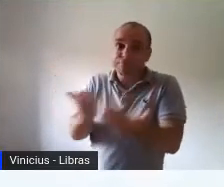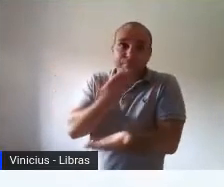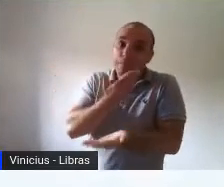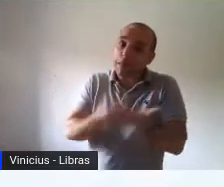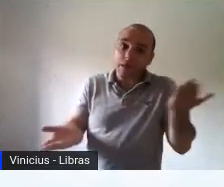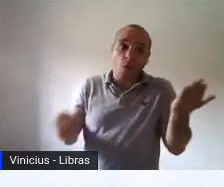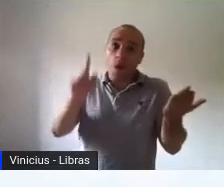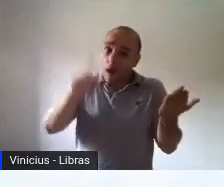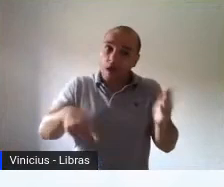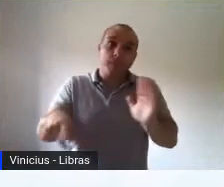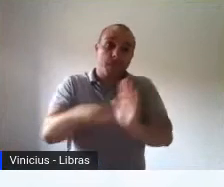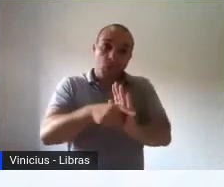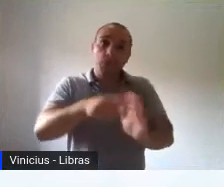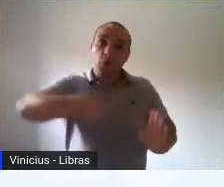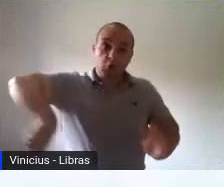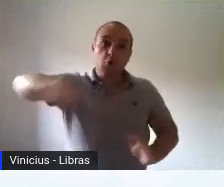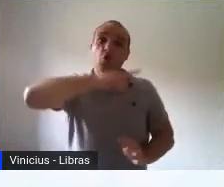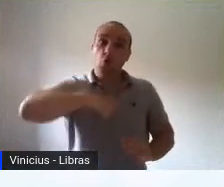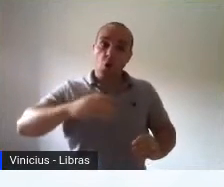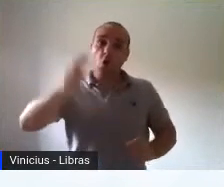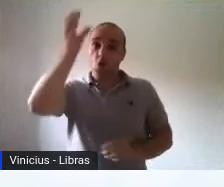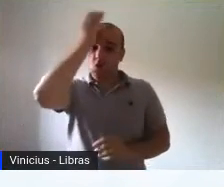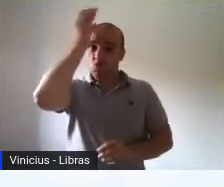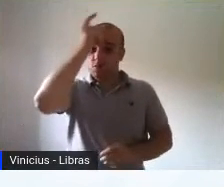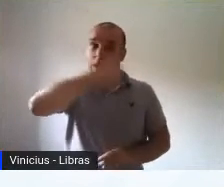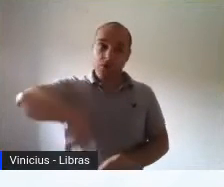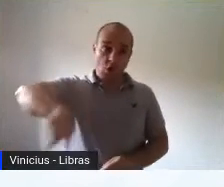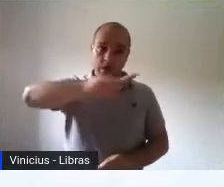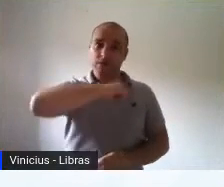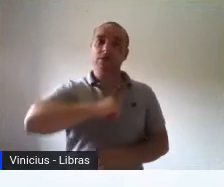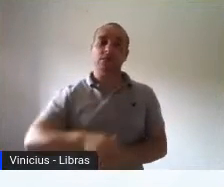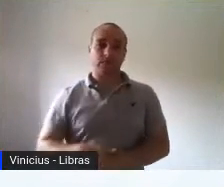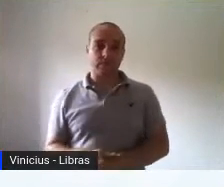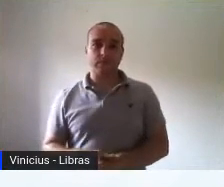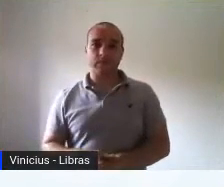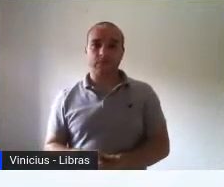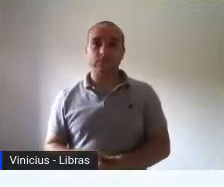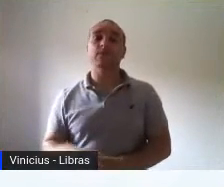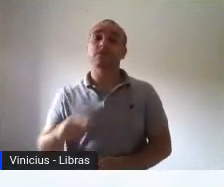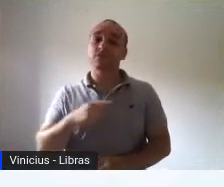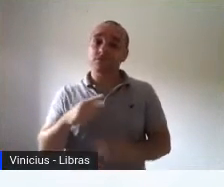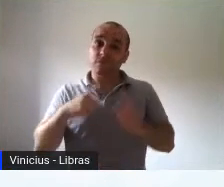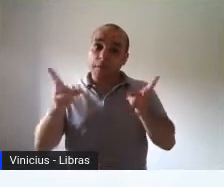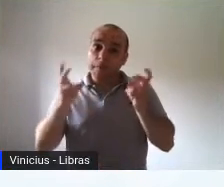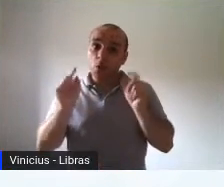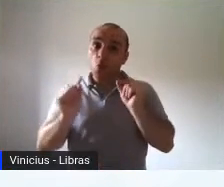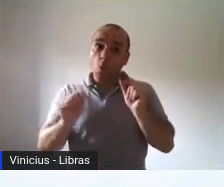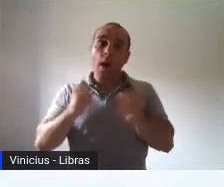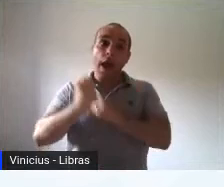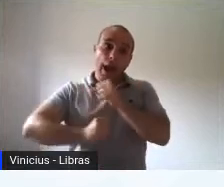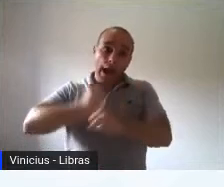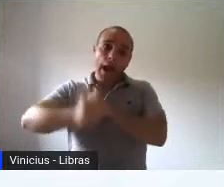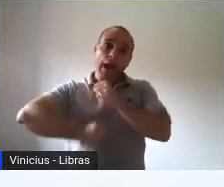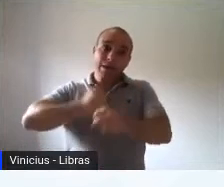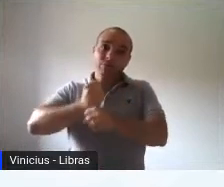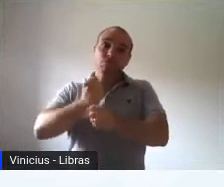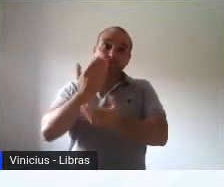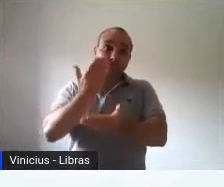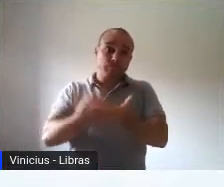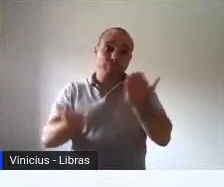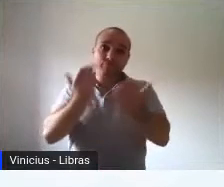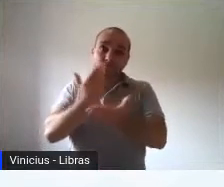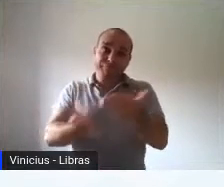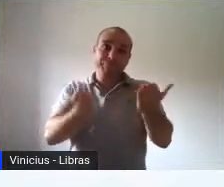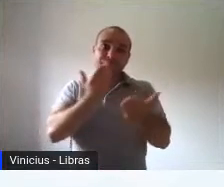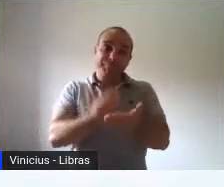colhendo o que plantou. Infelizmente, essa lógica não vem mudando no país e até piorou nos últimos anos. Com relação à mensagem, eu acho que sim, a gente